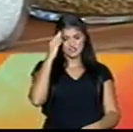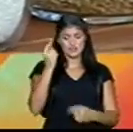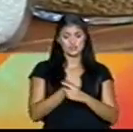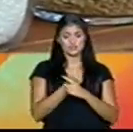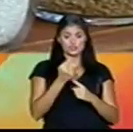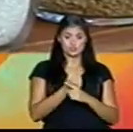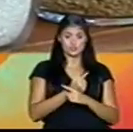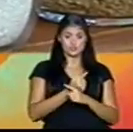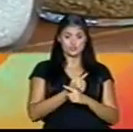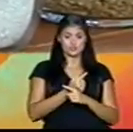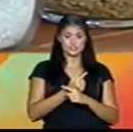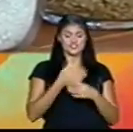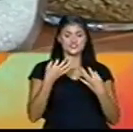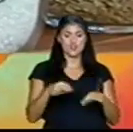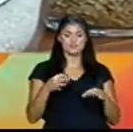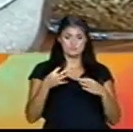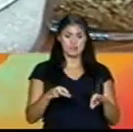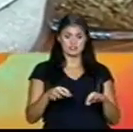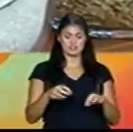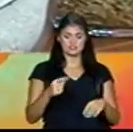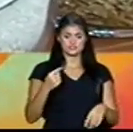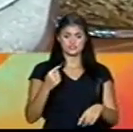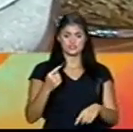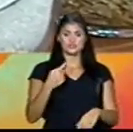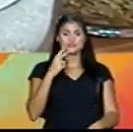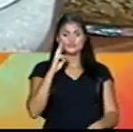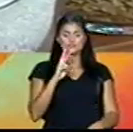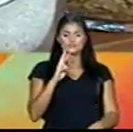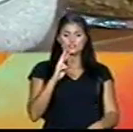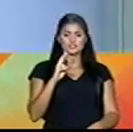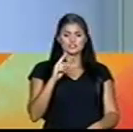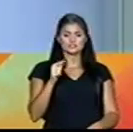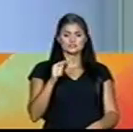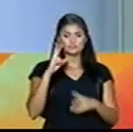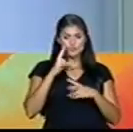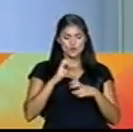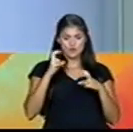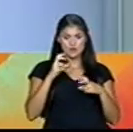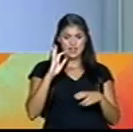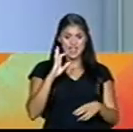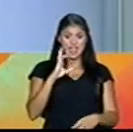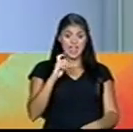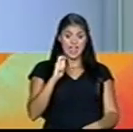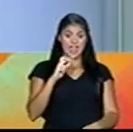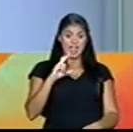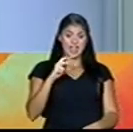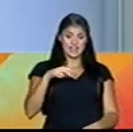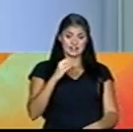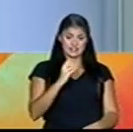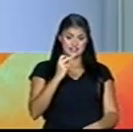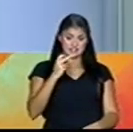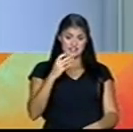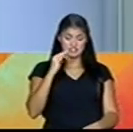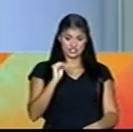estariam a regularizar, minimamente, entretanto descobri que também tinha duas hérnias discais. Pronto, okay. L4, L5,